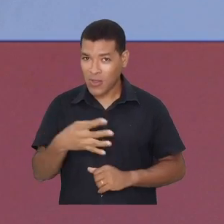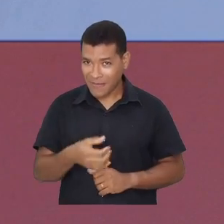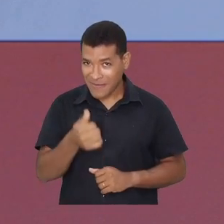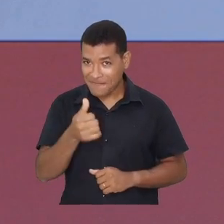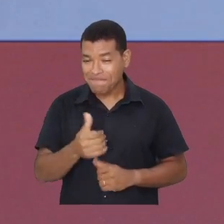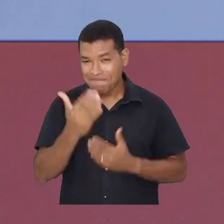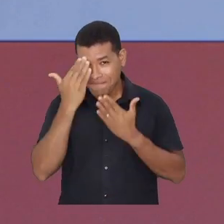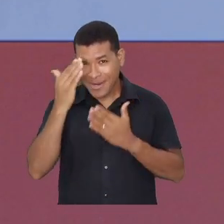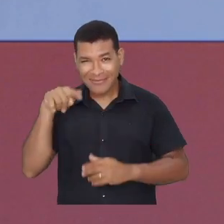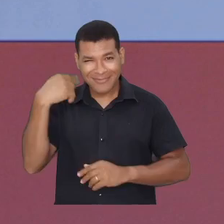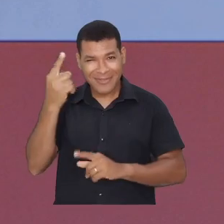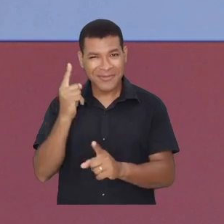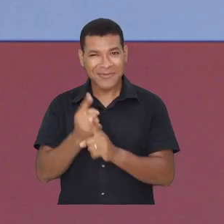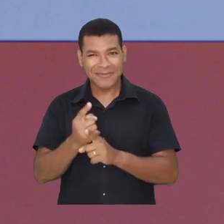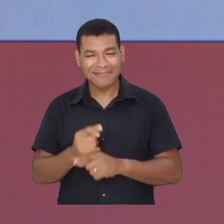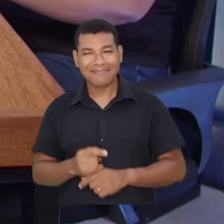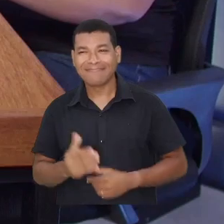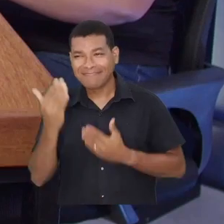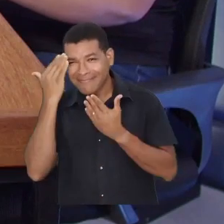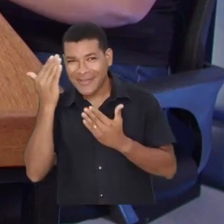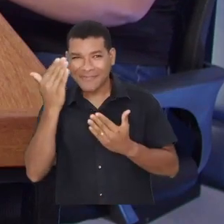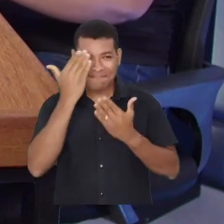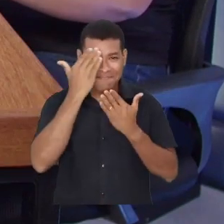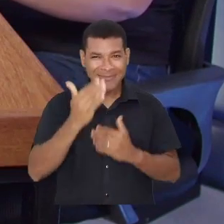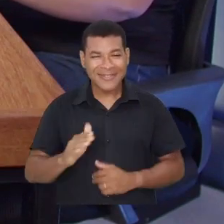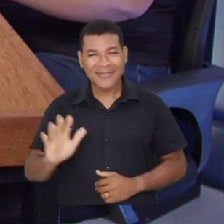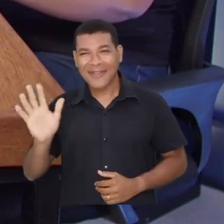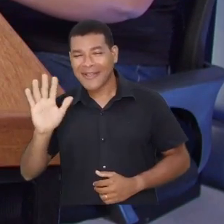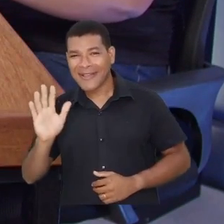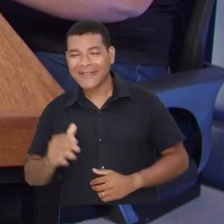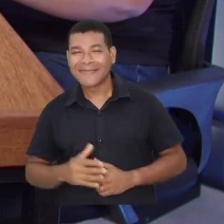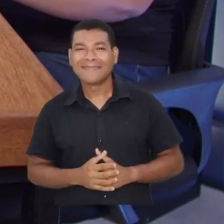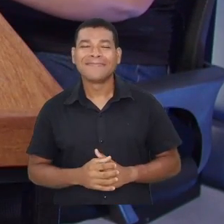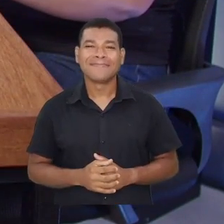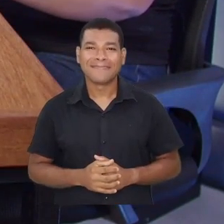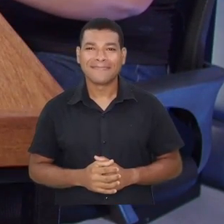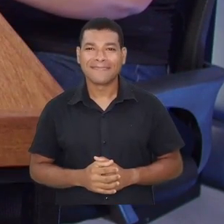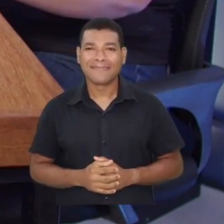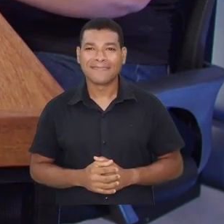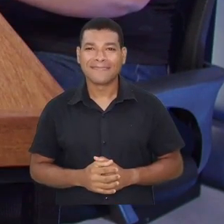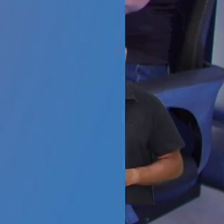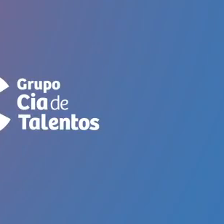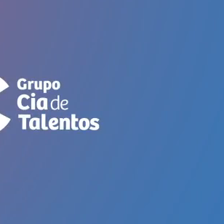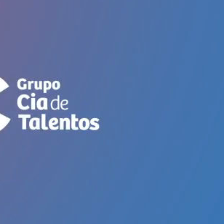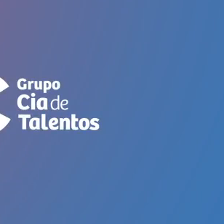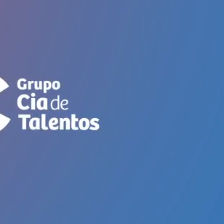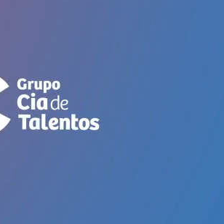super obrigada e até a próxima. Obrigada, obrigada pelo convite. Obrigada, até mais.